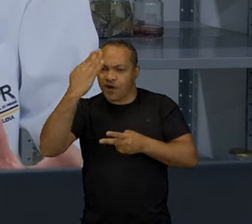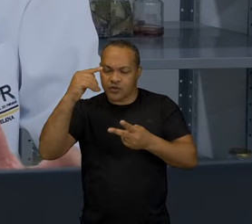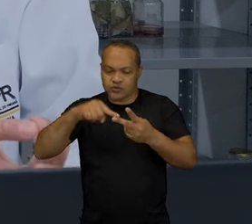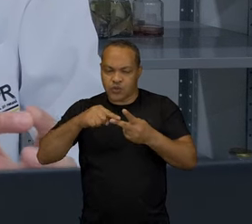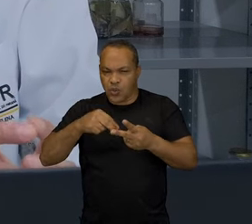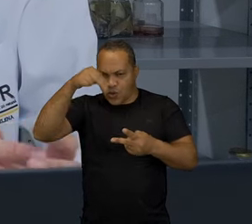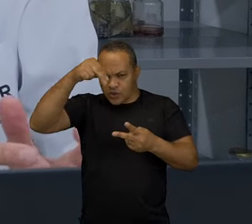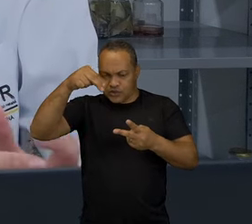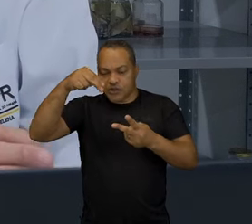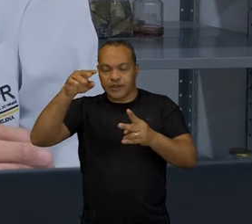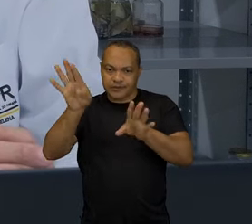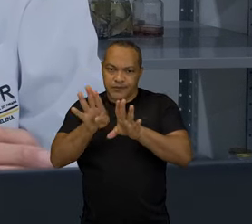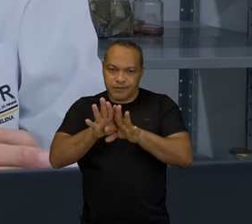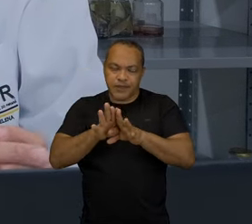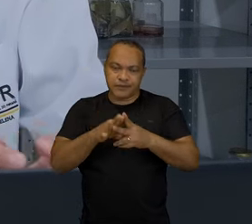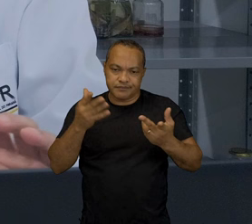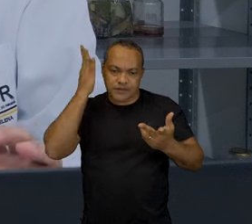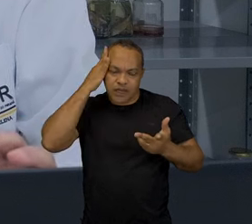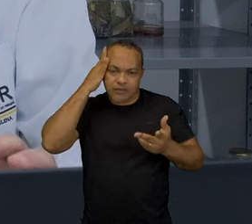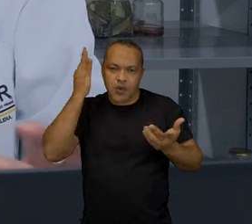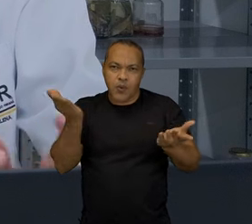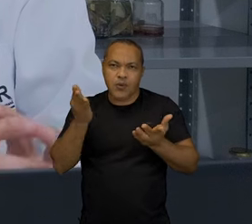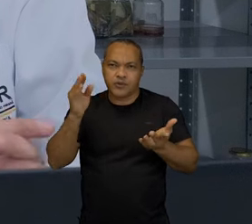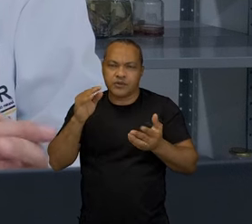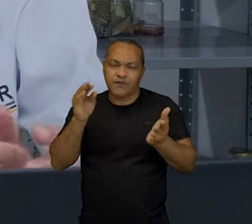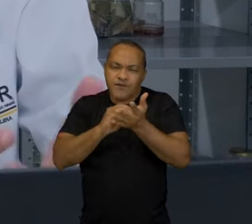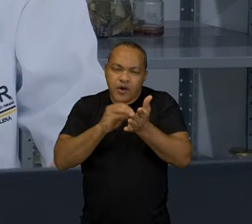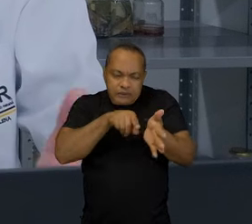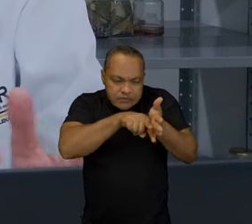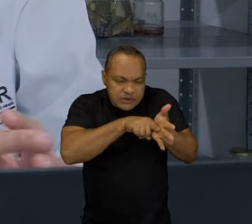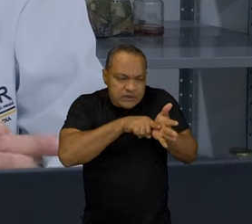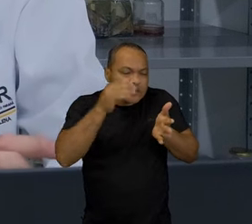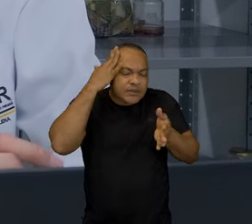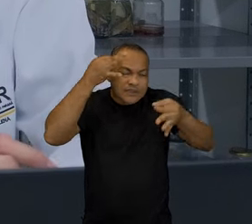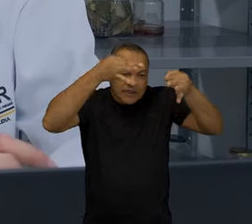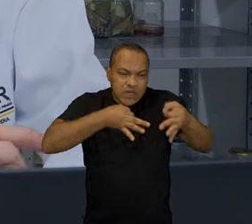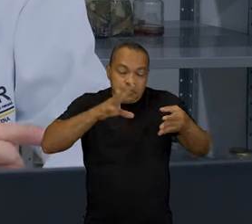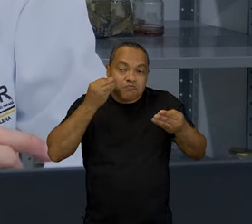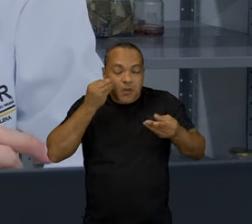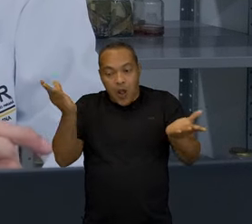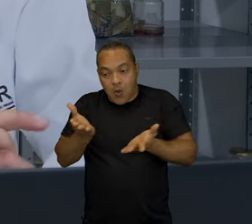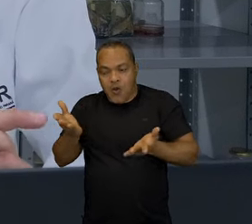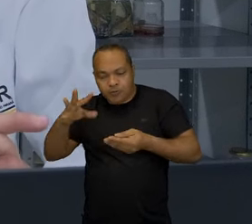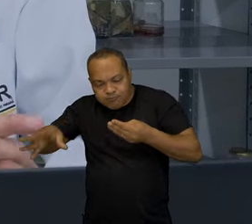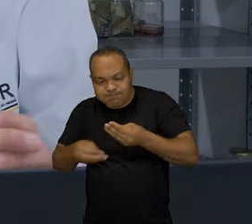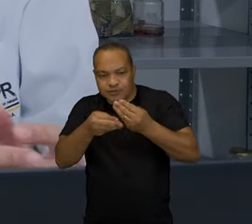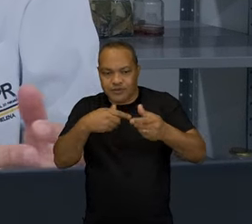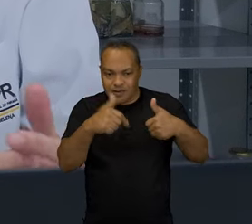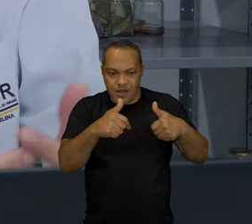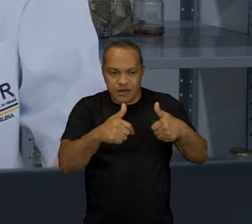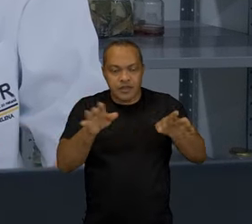no Braço Norte, ainda, né, é uma lacuna na ciência, então agora nós conseguimos preencher com esse